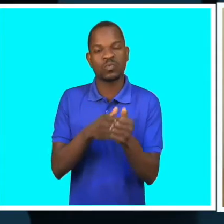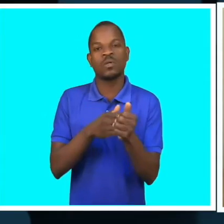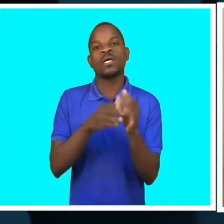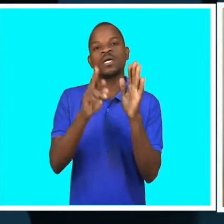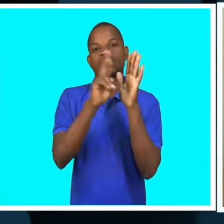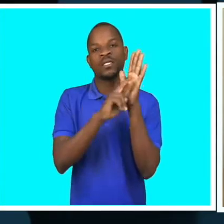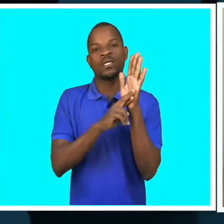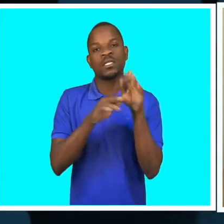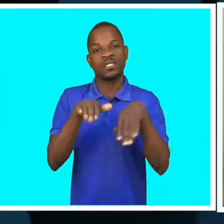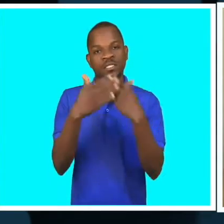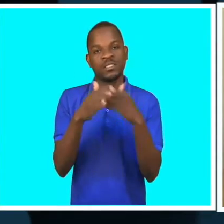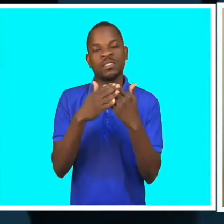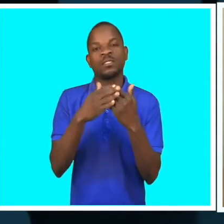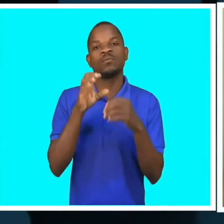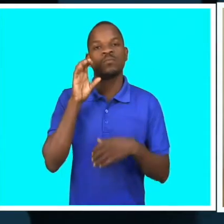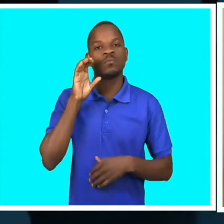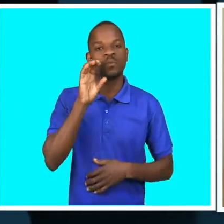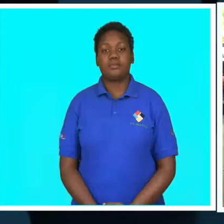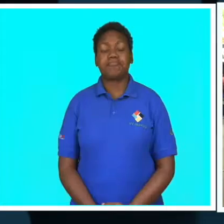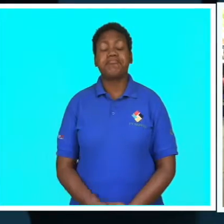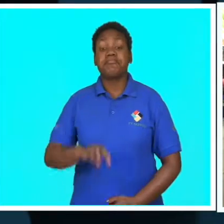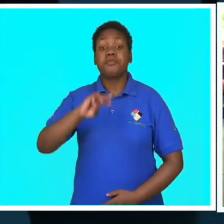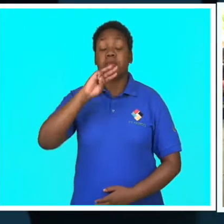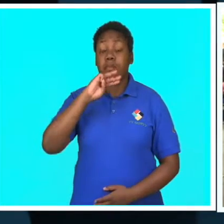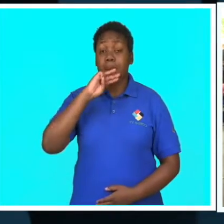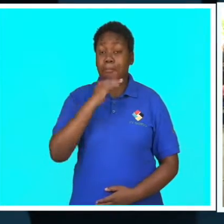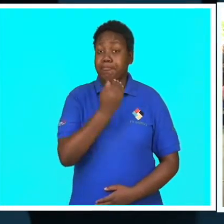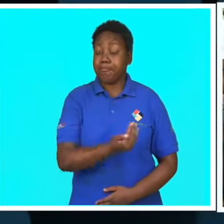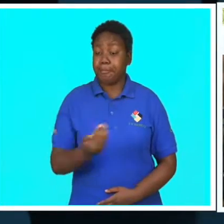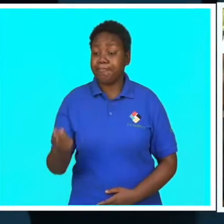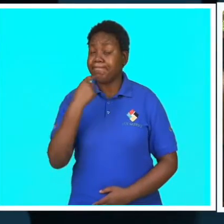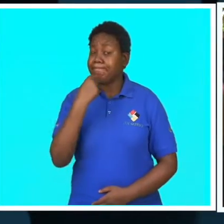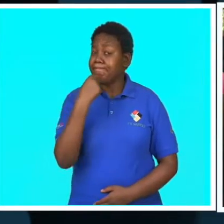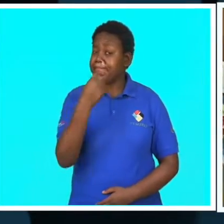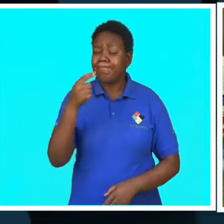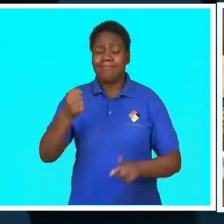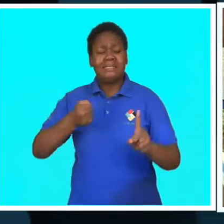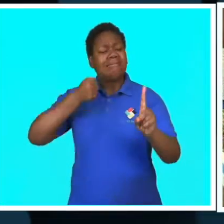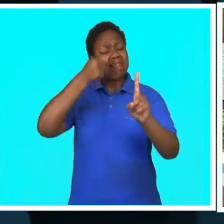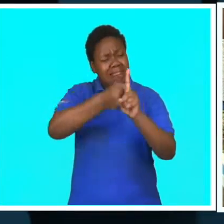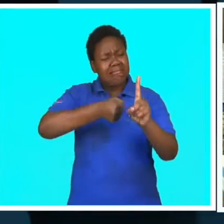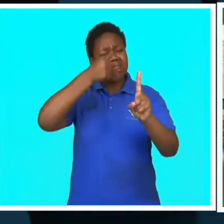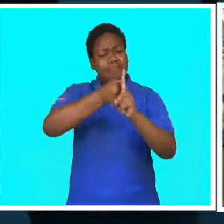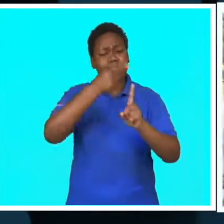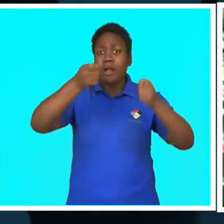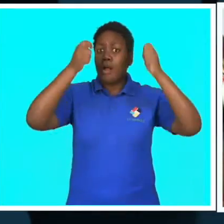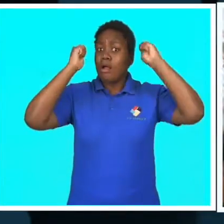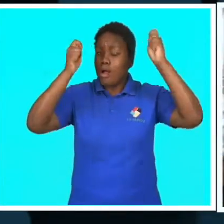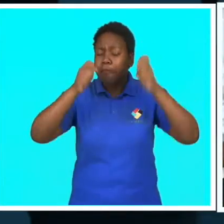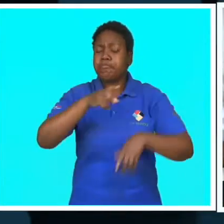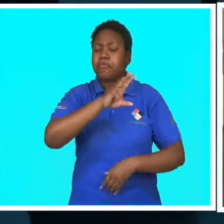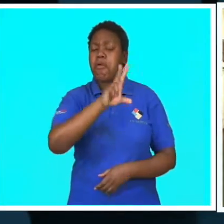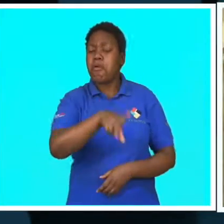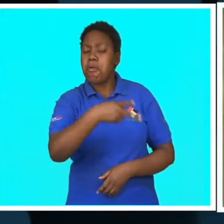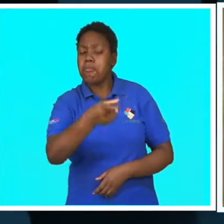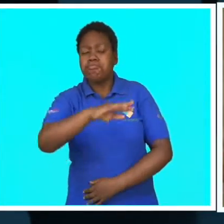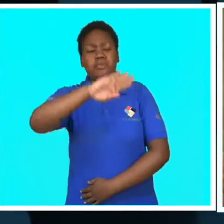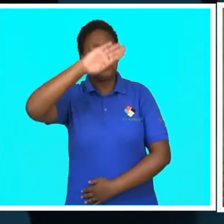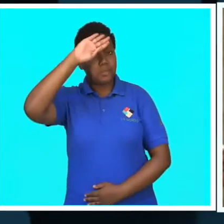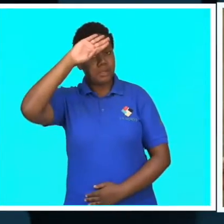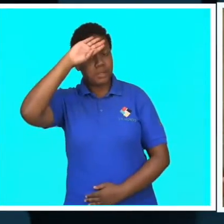usarmos o calendário vacinal em vigor no país. As mães das crianças beneficiárias da vacina dizem que a campanha vai ajudar